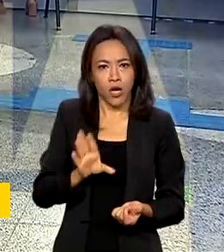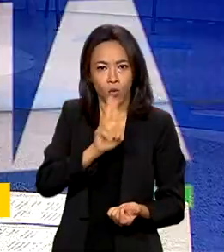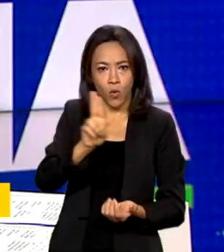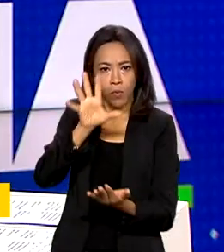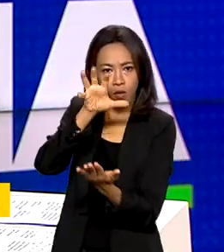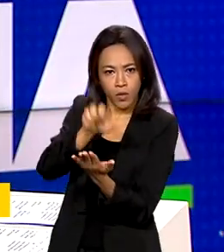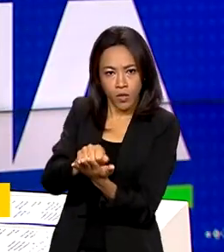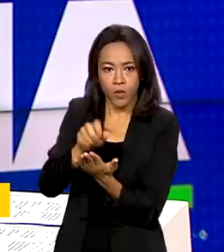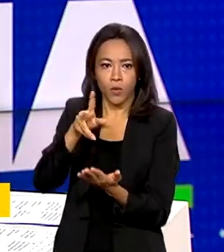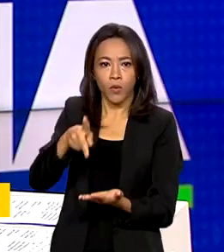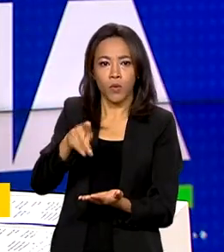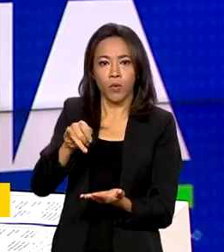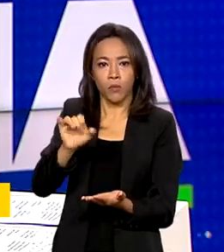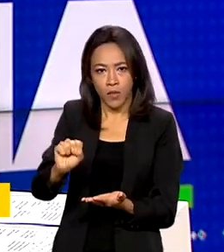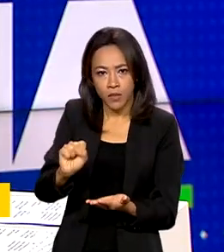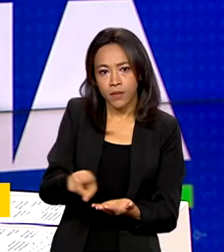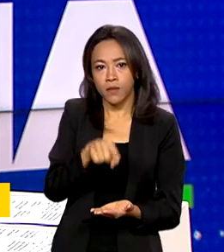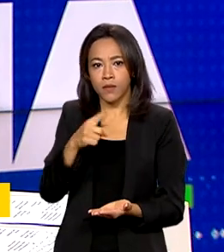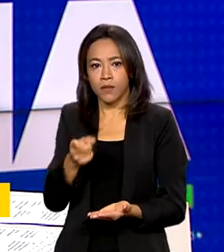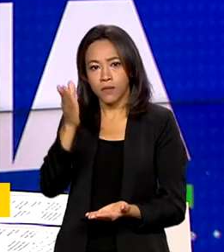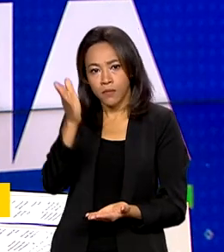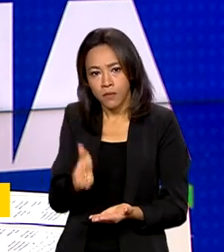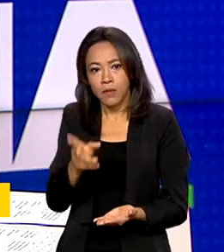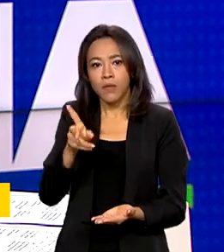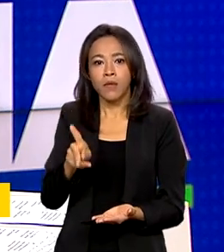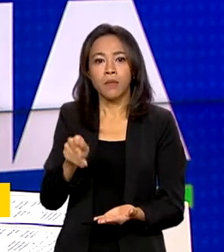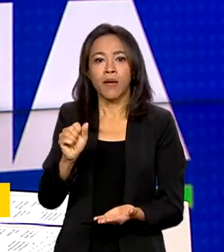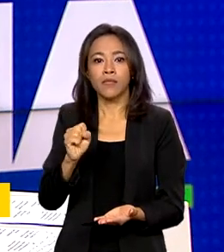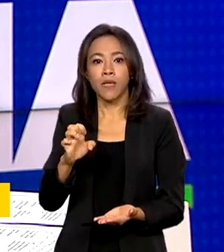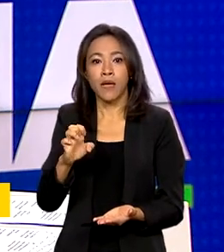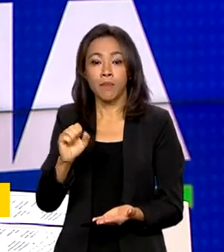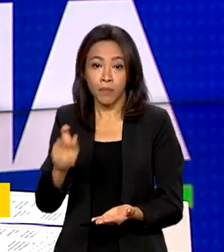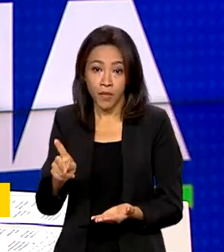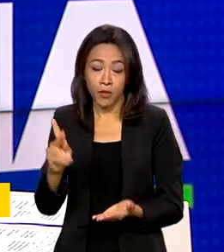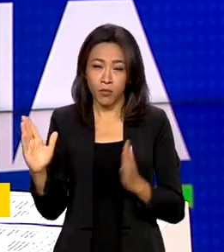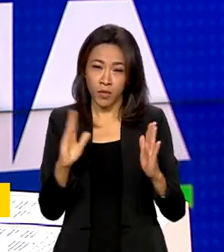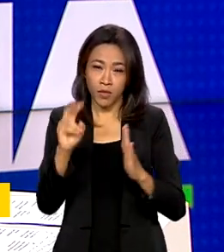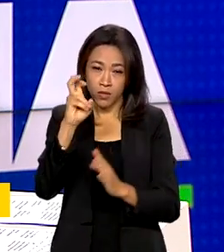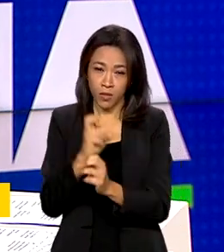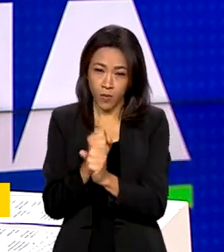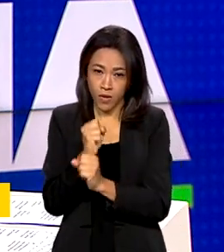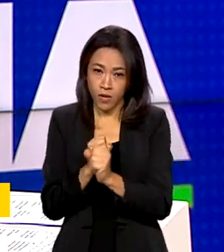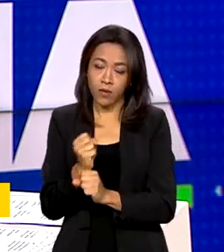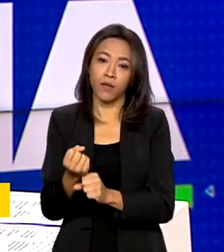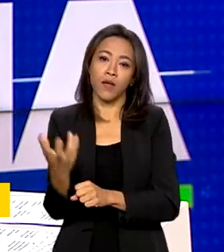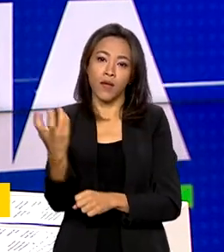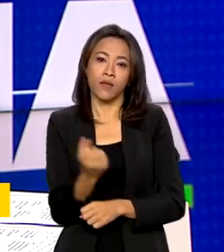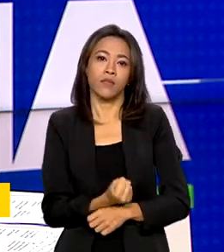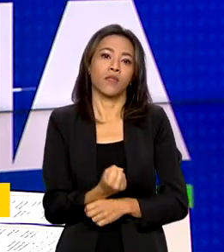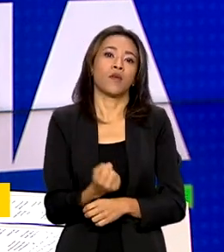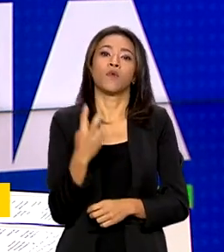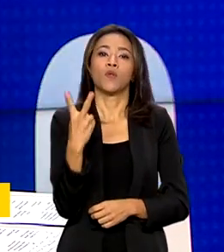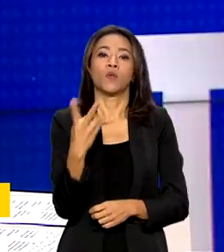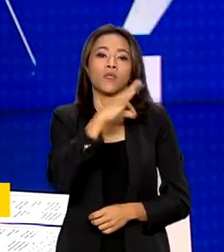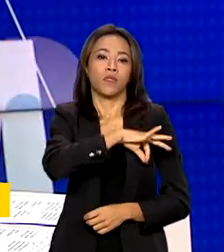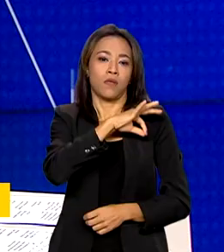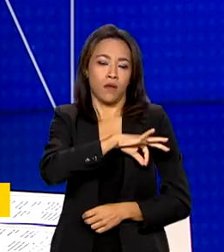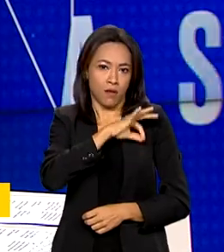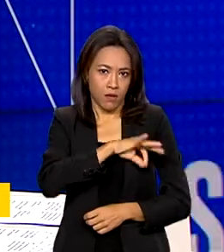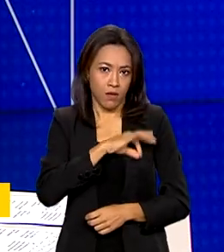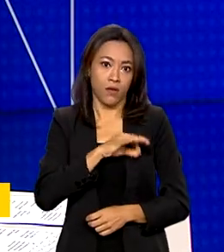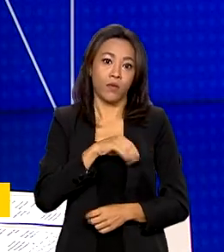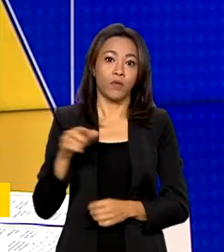no PIS PASEP há pelo menos cinco anos e que receberam até dois salários mínimos médios de remuneração mensal no período